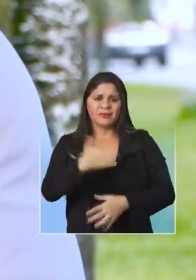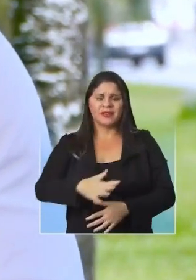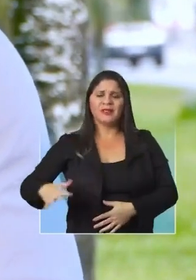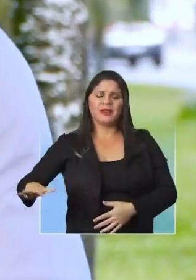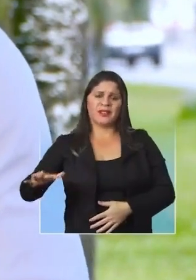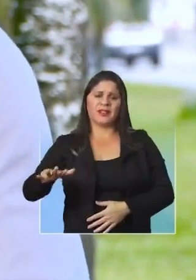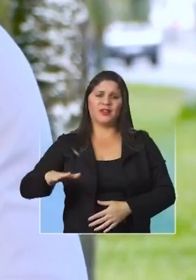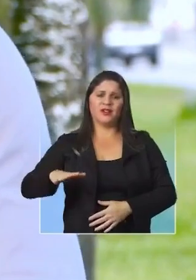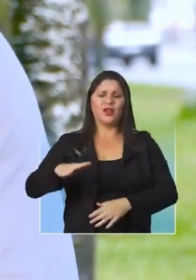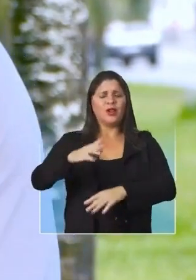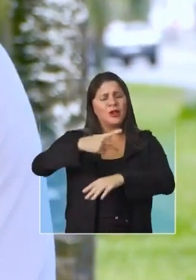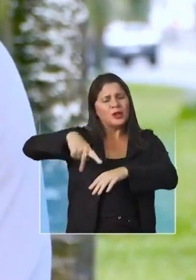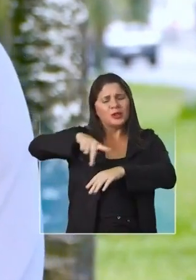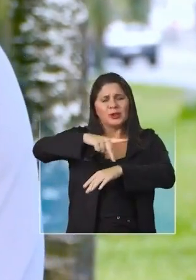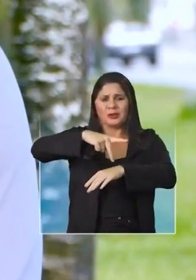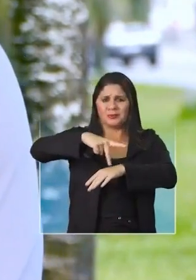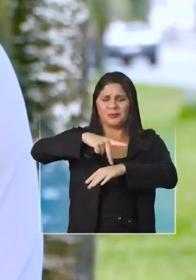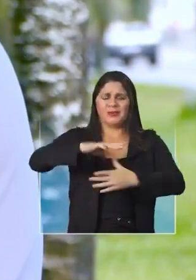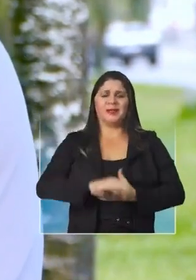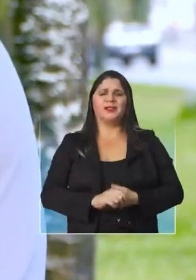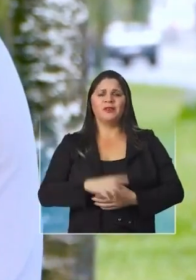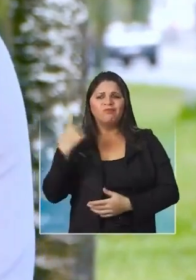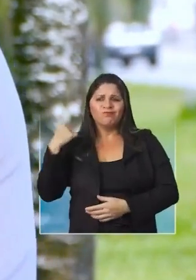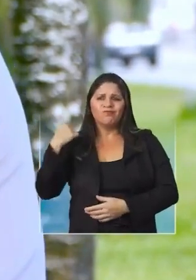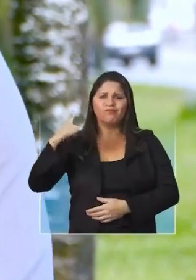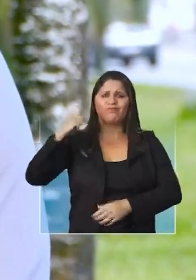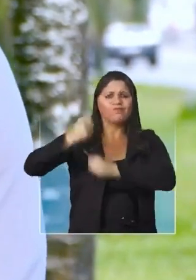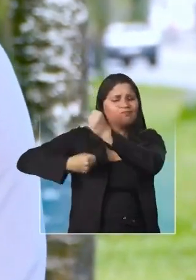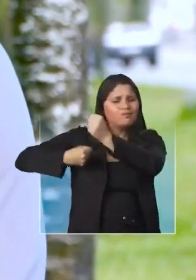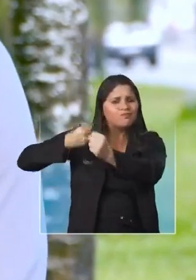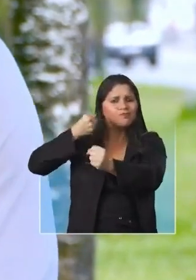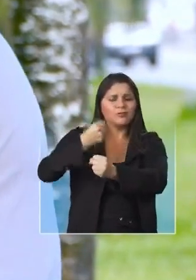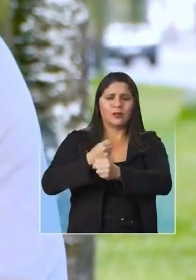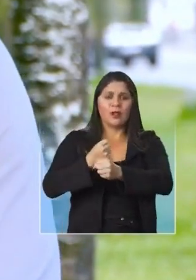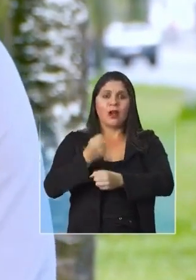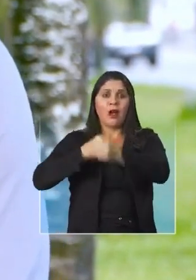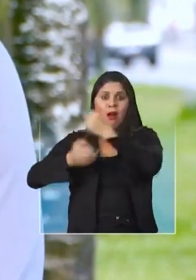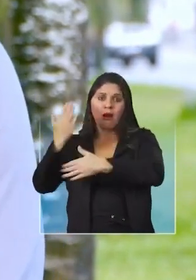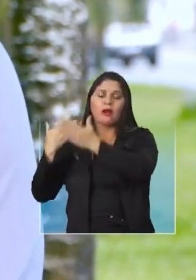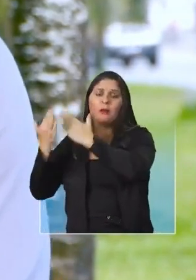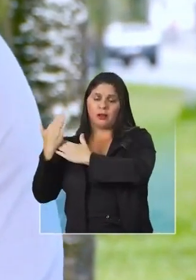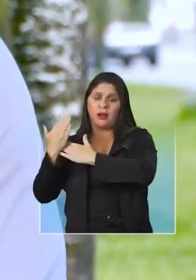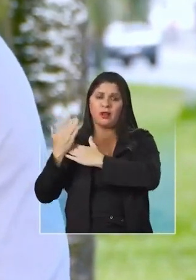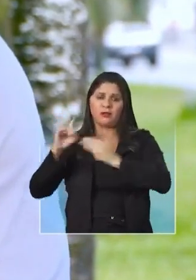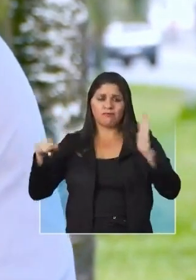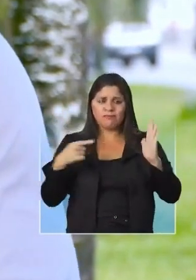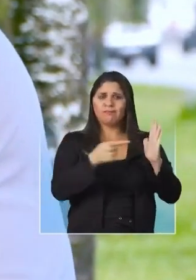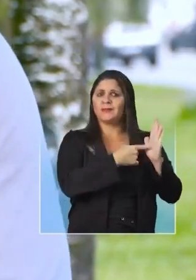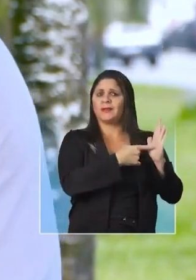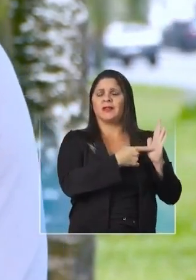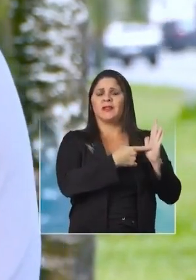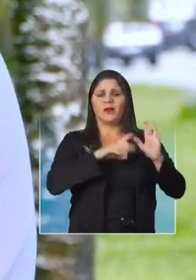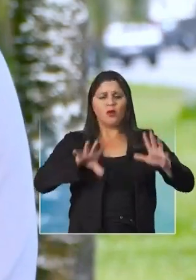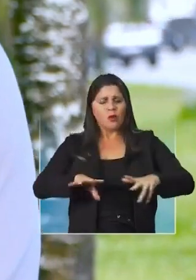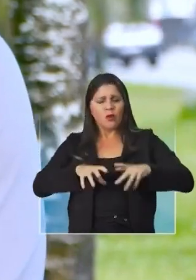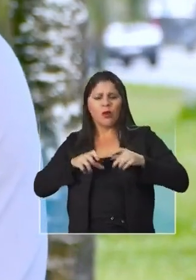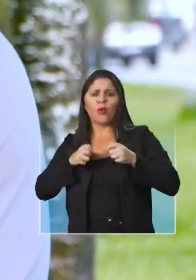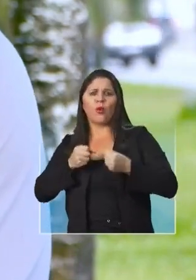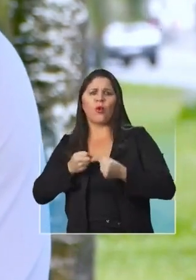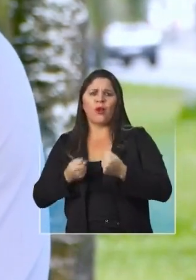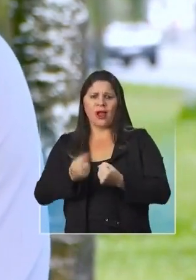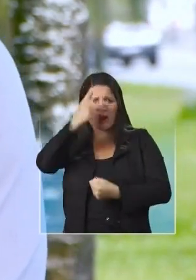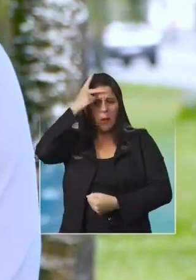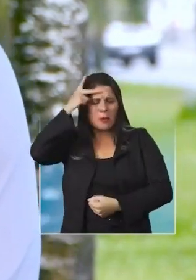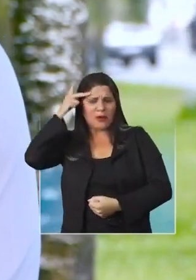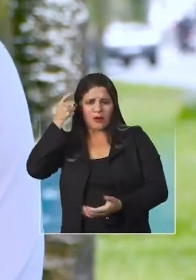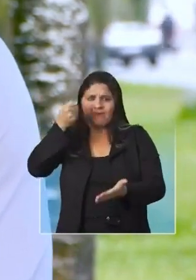todos os lugares do mundo, nos últimos anos. Eu, ano passado, lancei um desafio. Uma pessoa corajosa, uma